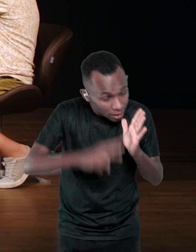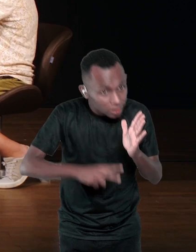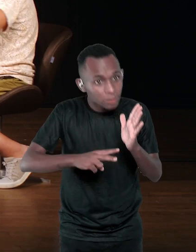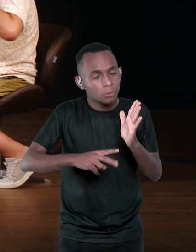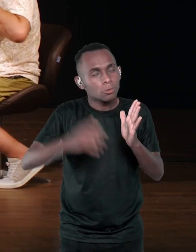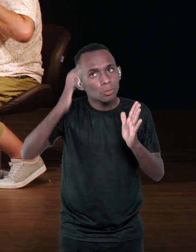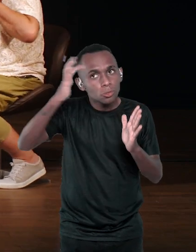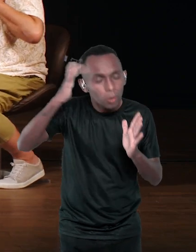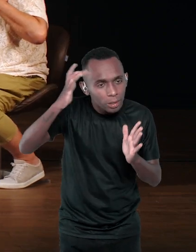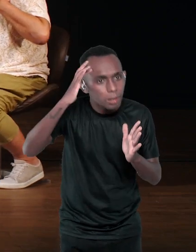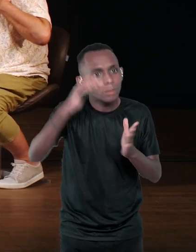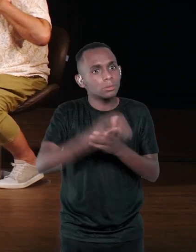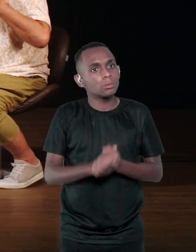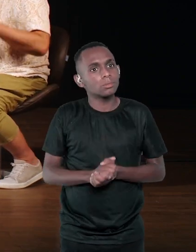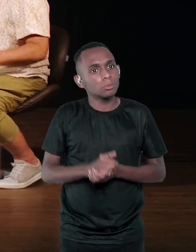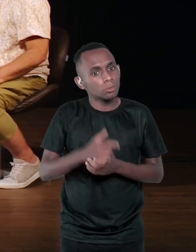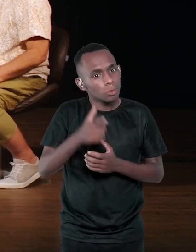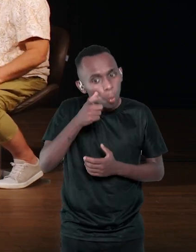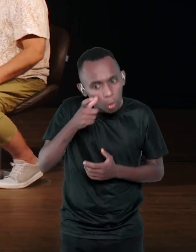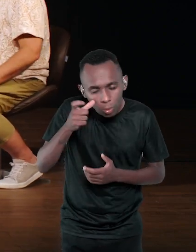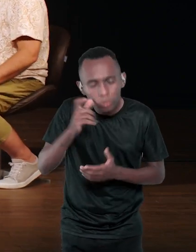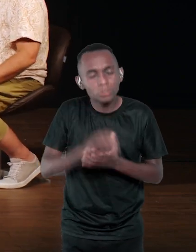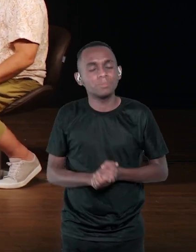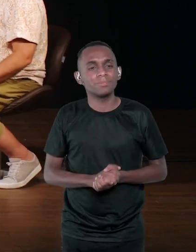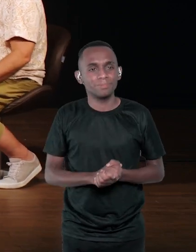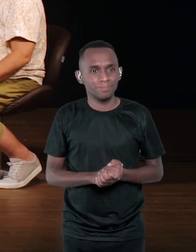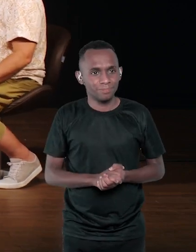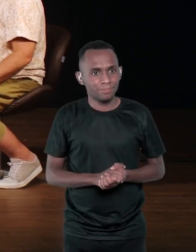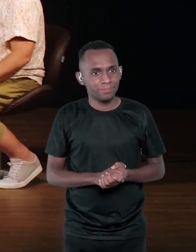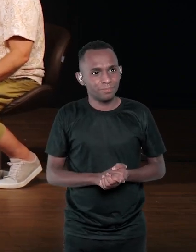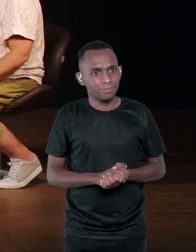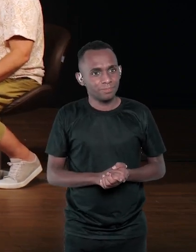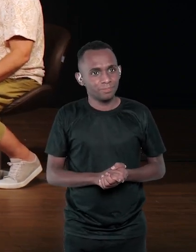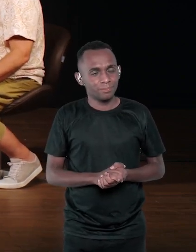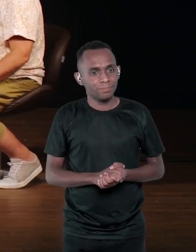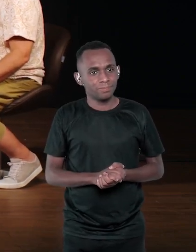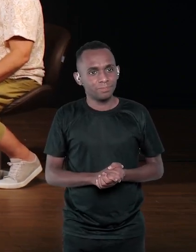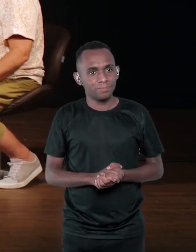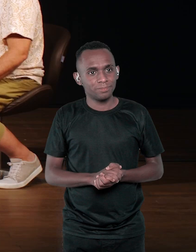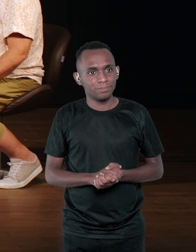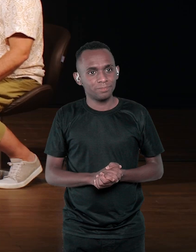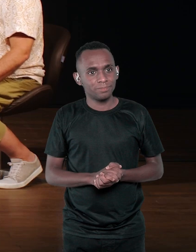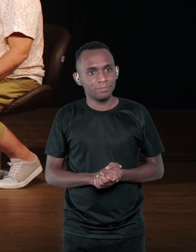Lendo, sonhando, sendo curioso. Bom.